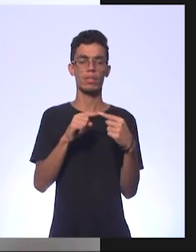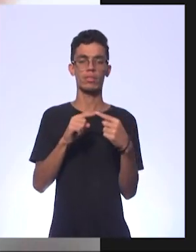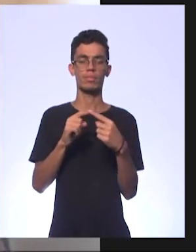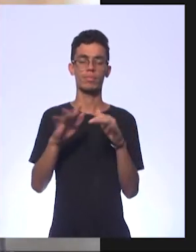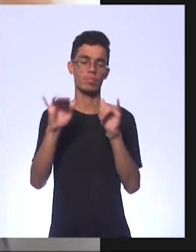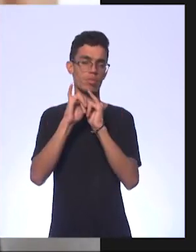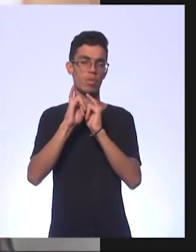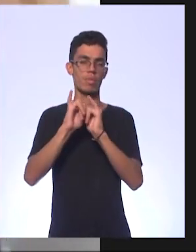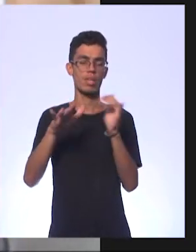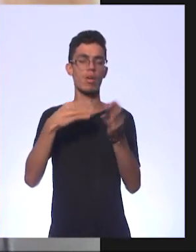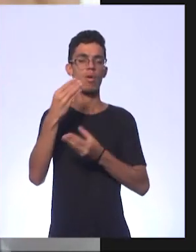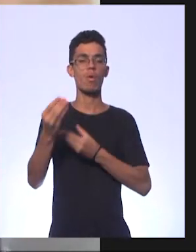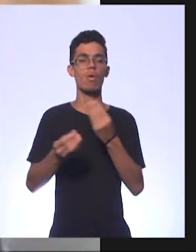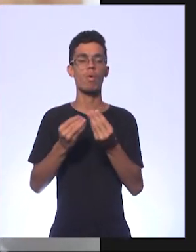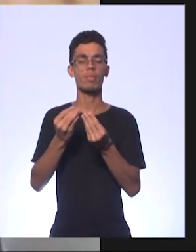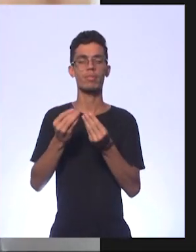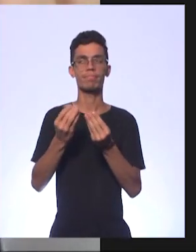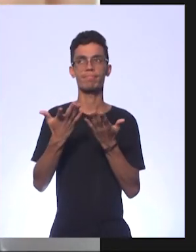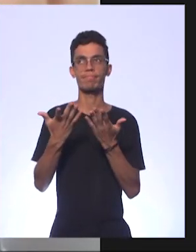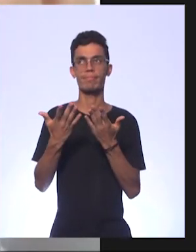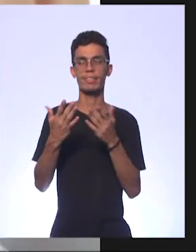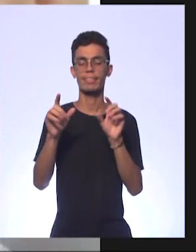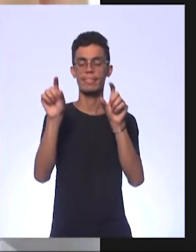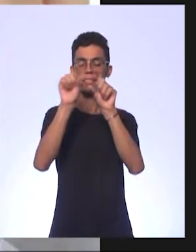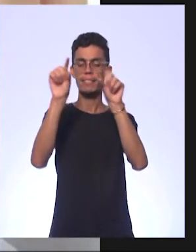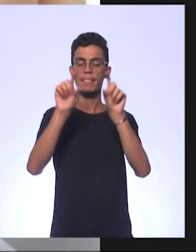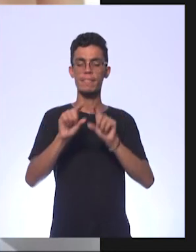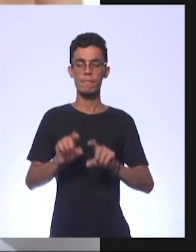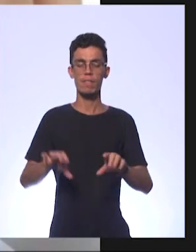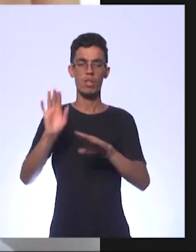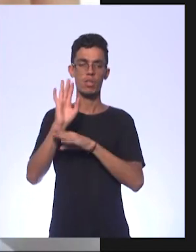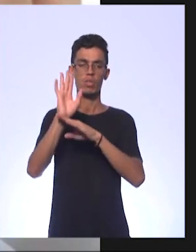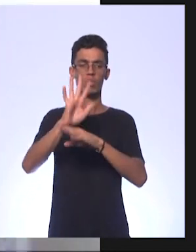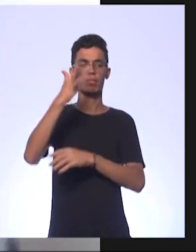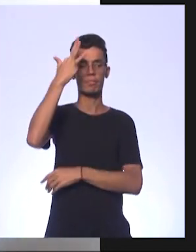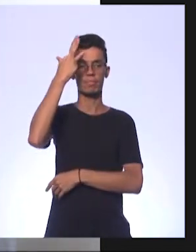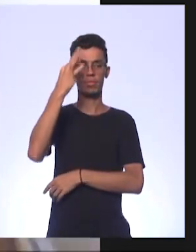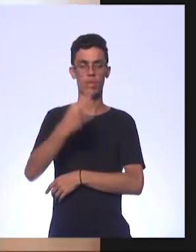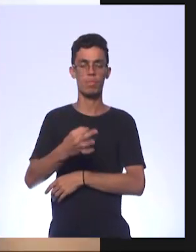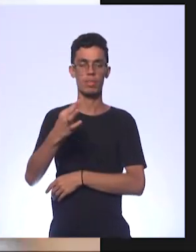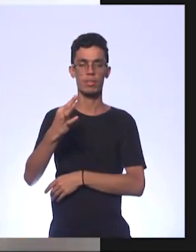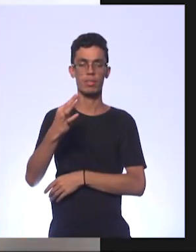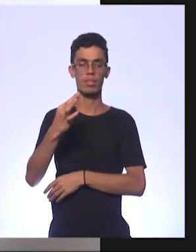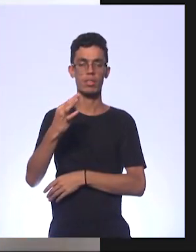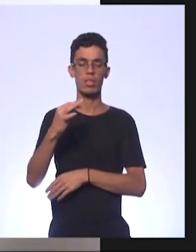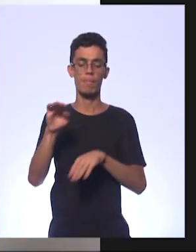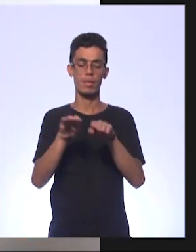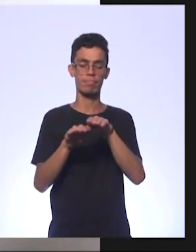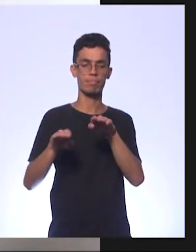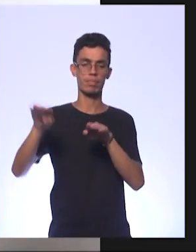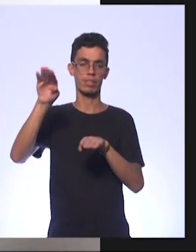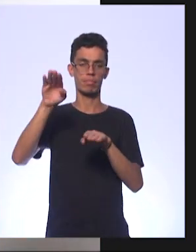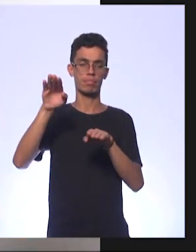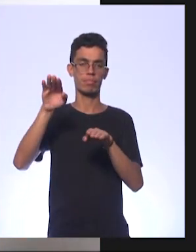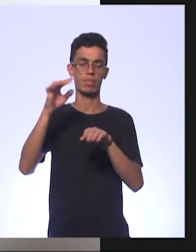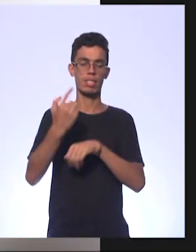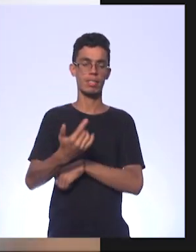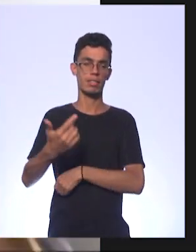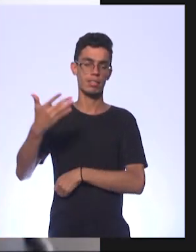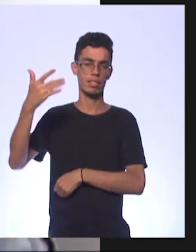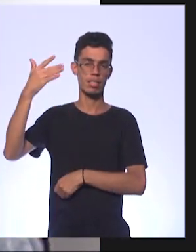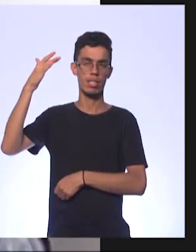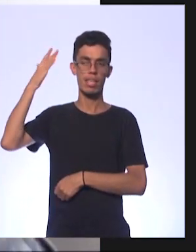fala, como que essa estrutura ajuda a entender a desigualdade social no Recife atual?